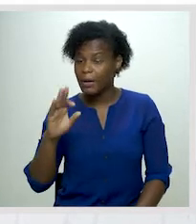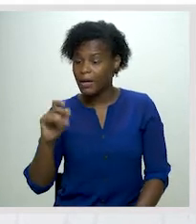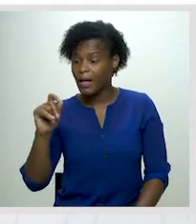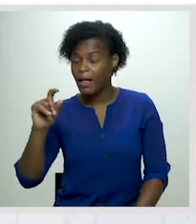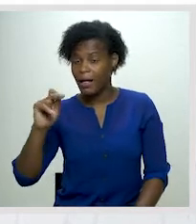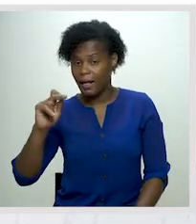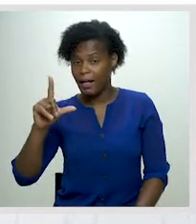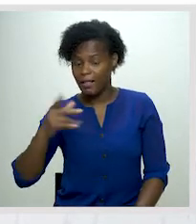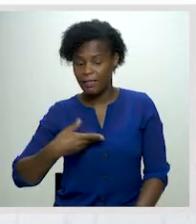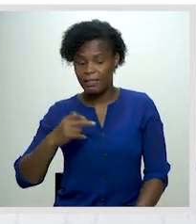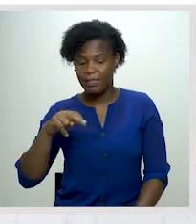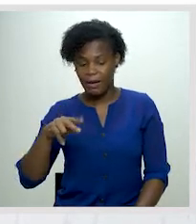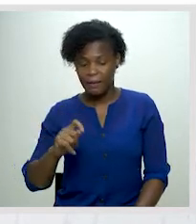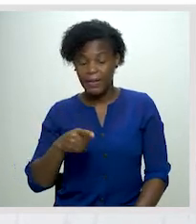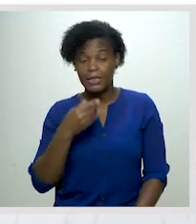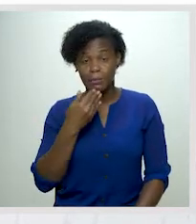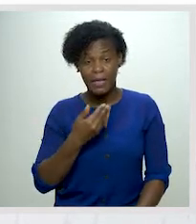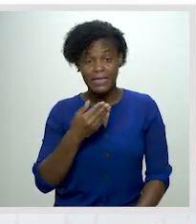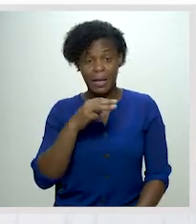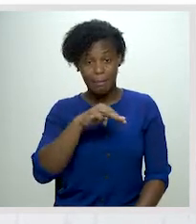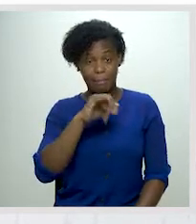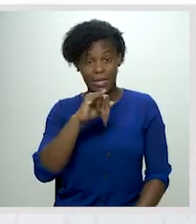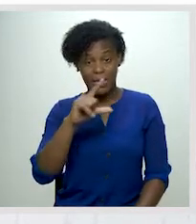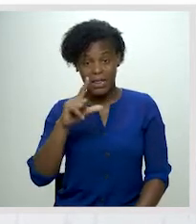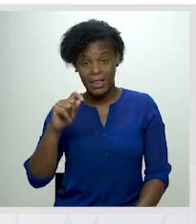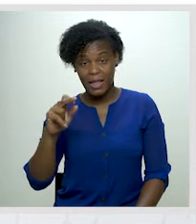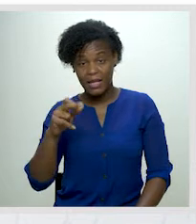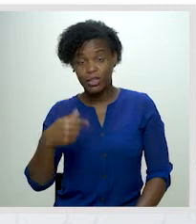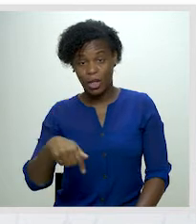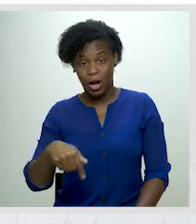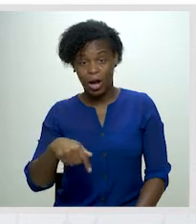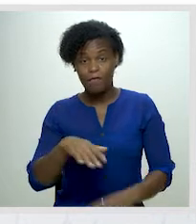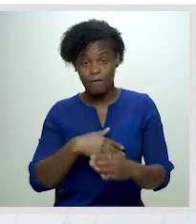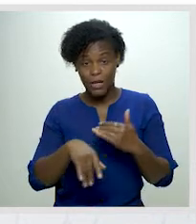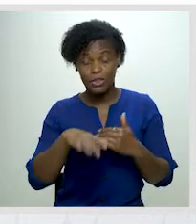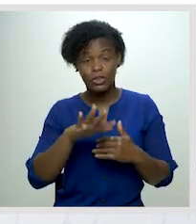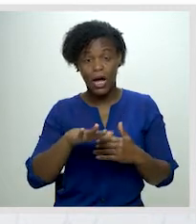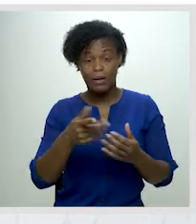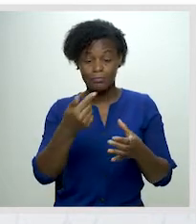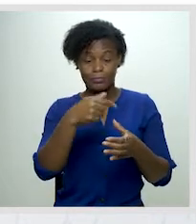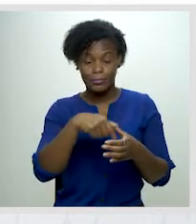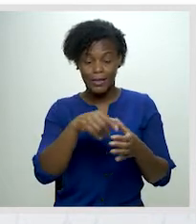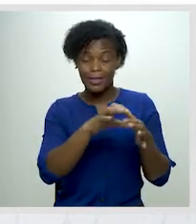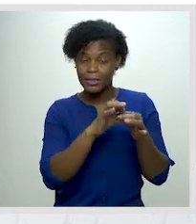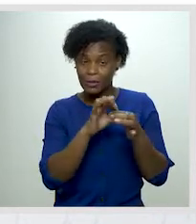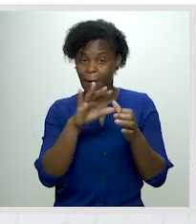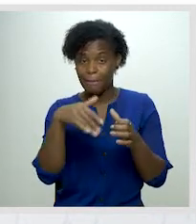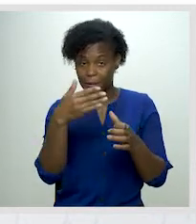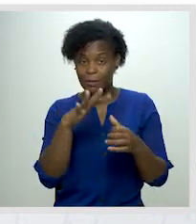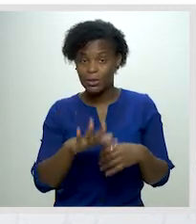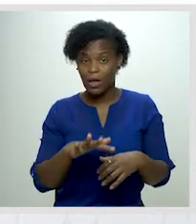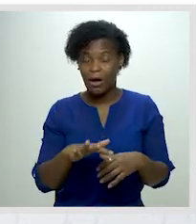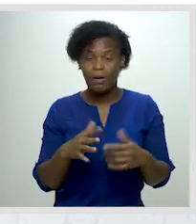Esta experiência feita pelo Miller está inserida principalmente, ou está